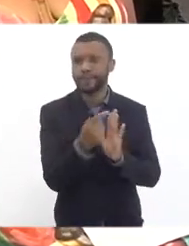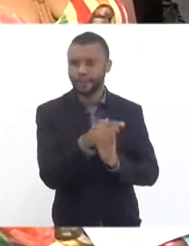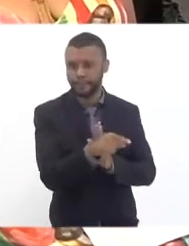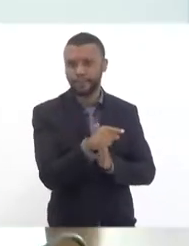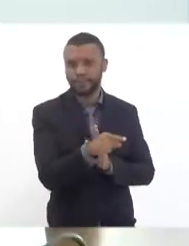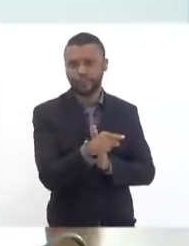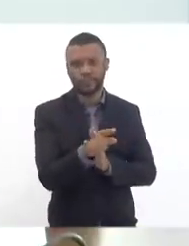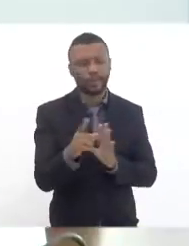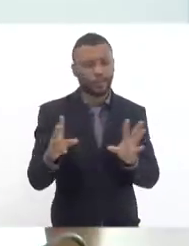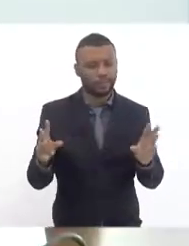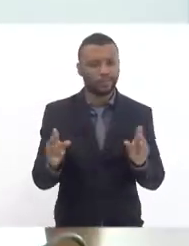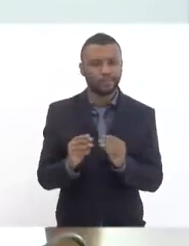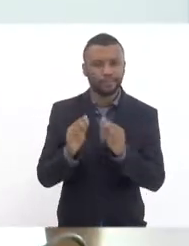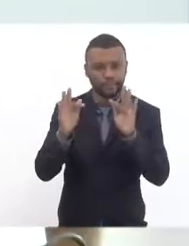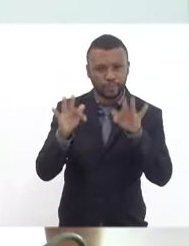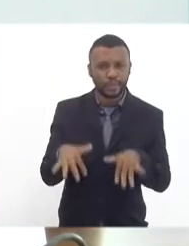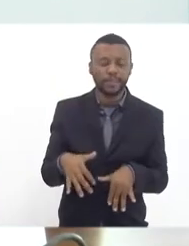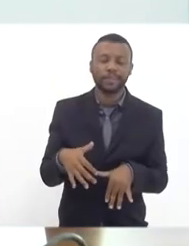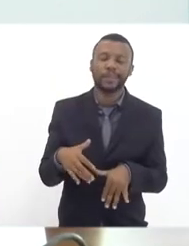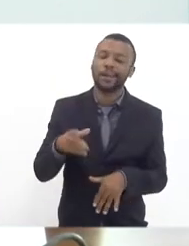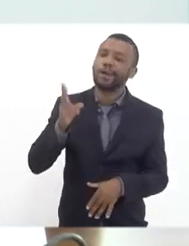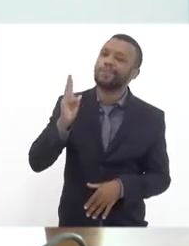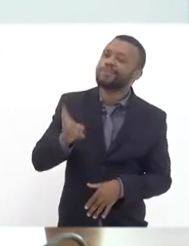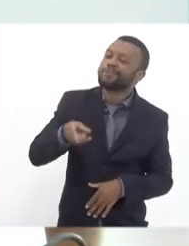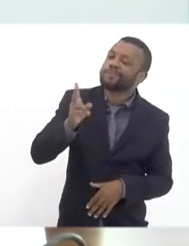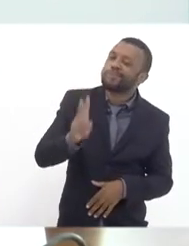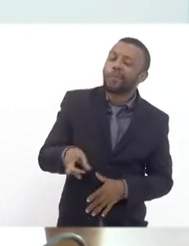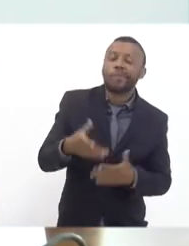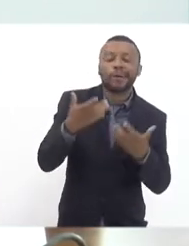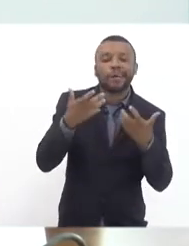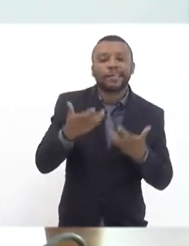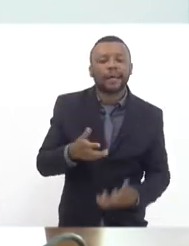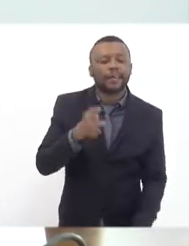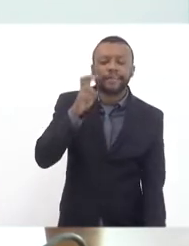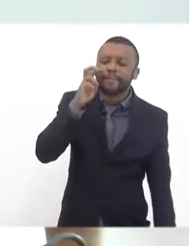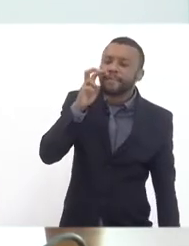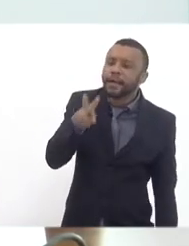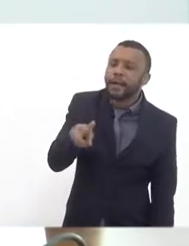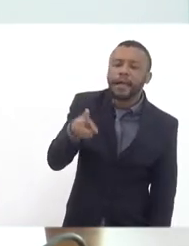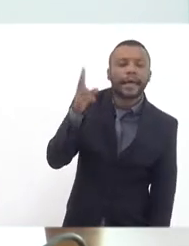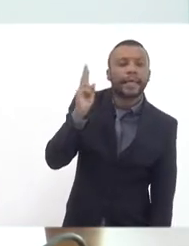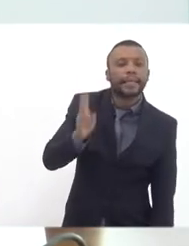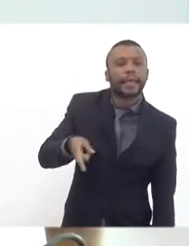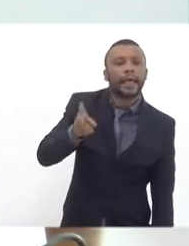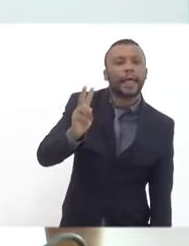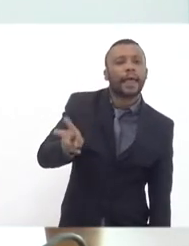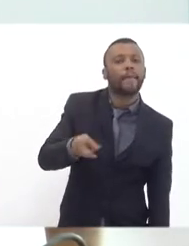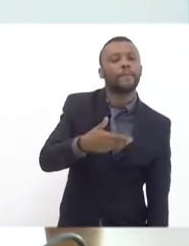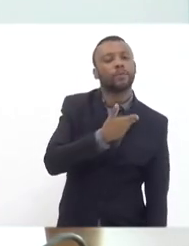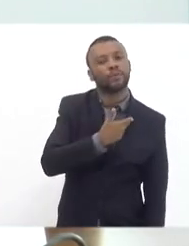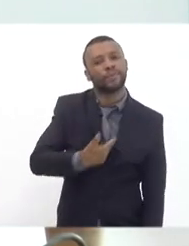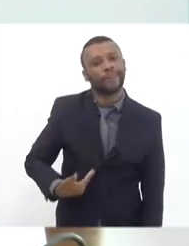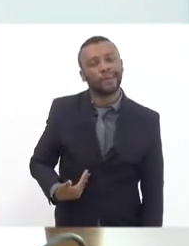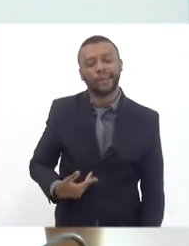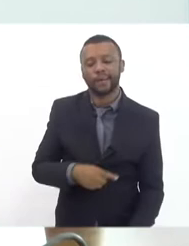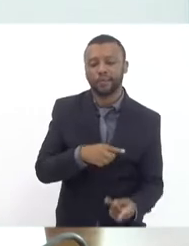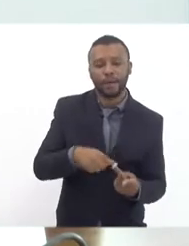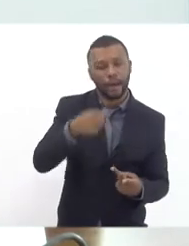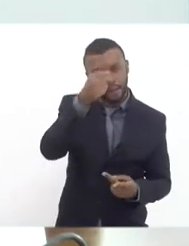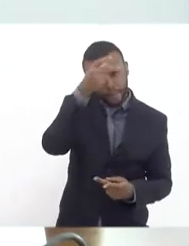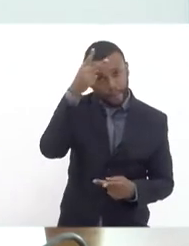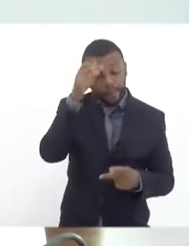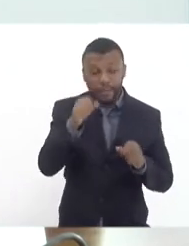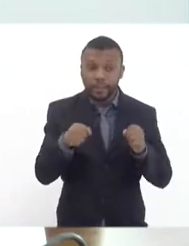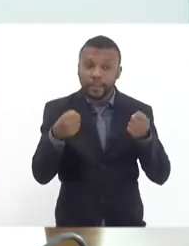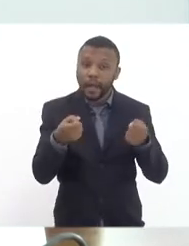para finalizar, eu canso de ver sempre os governos do Estado, as prefeituras, dedicarem tempo para